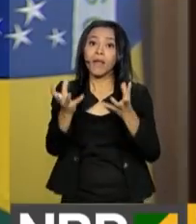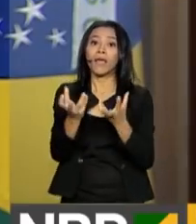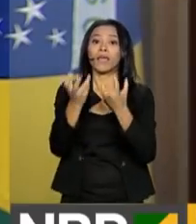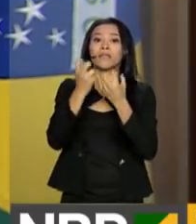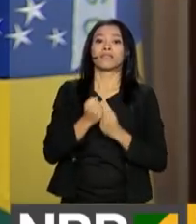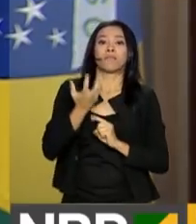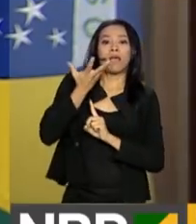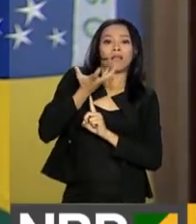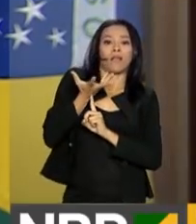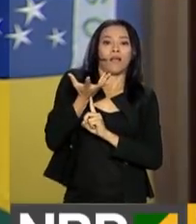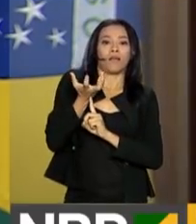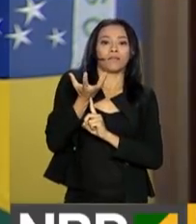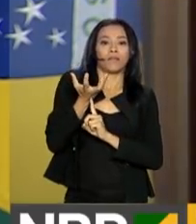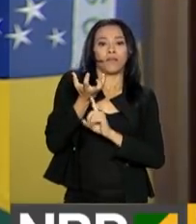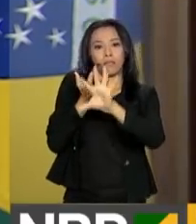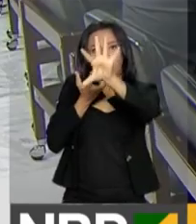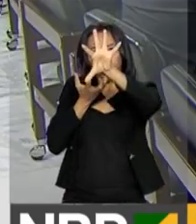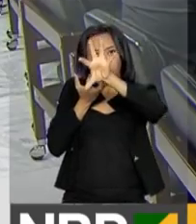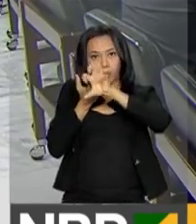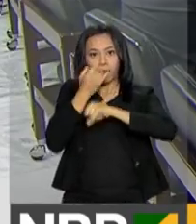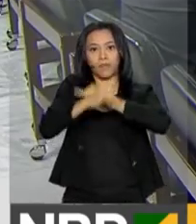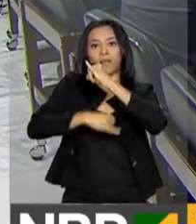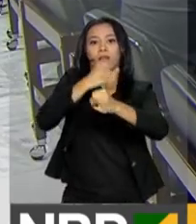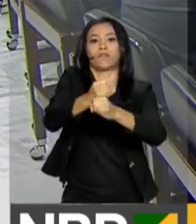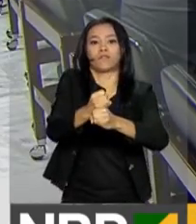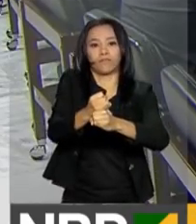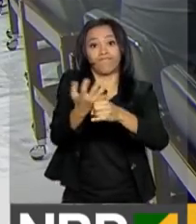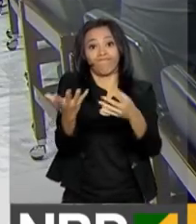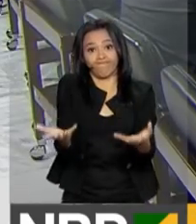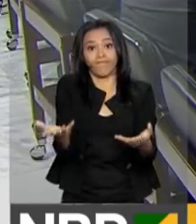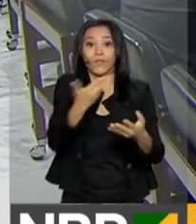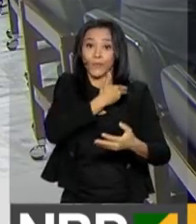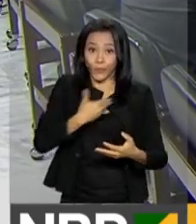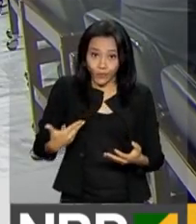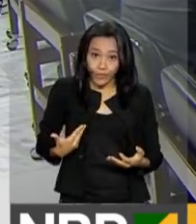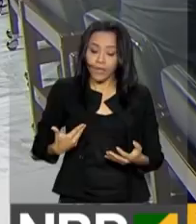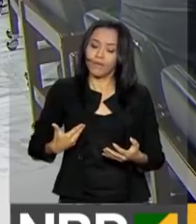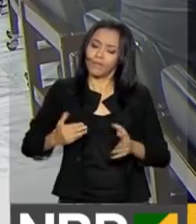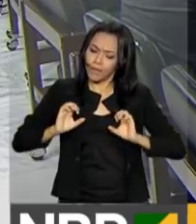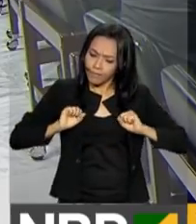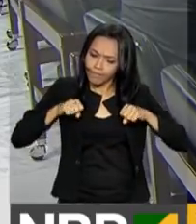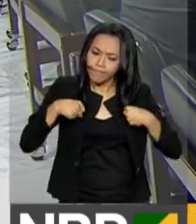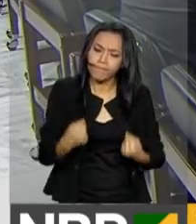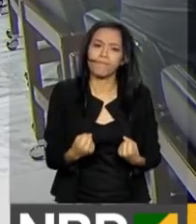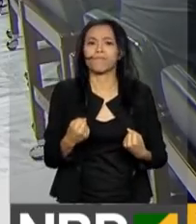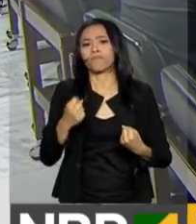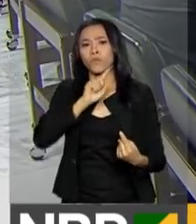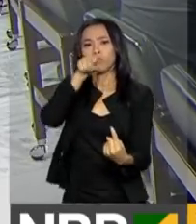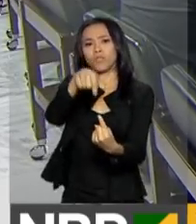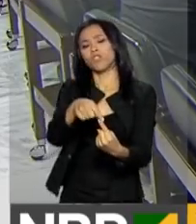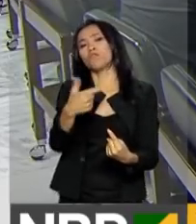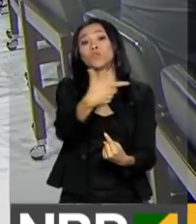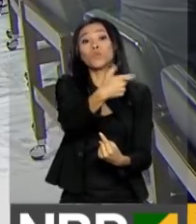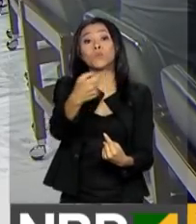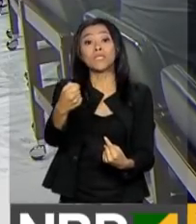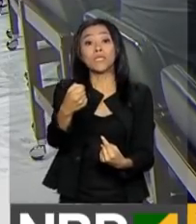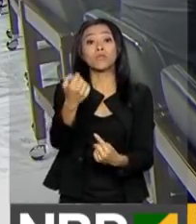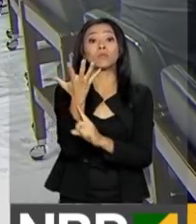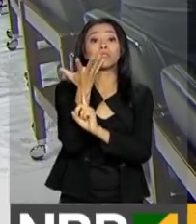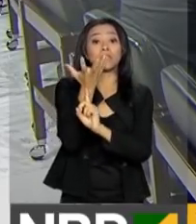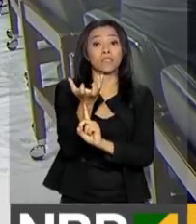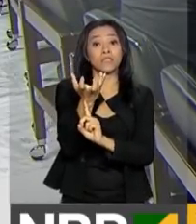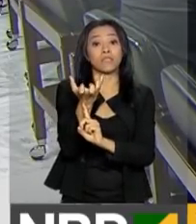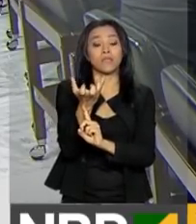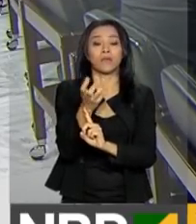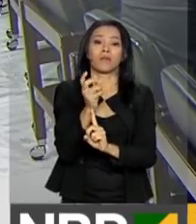a conexão e o governo está empenhado em implantar cerca de 200 equipamentos por dia esta